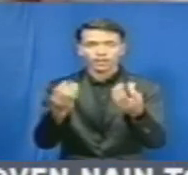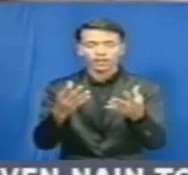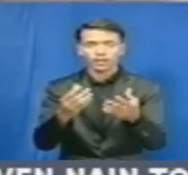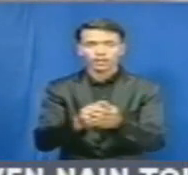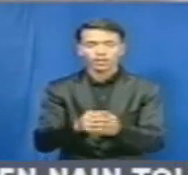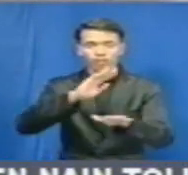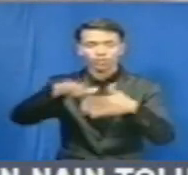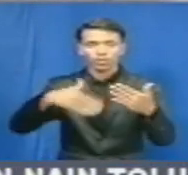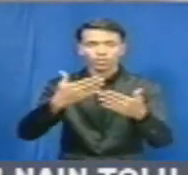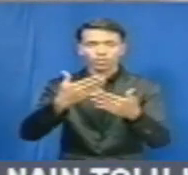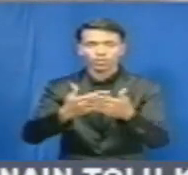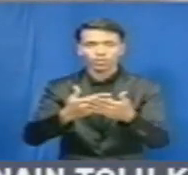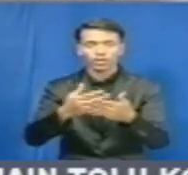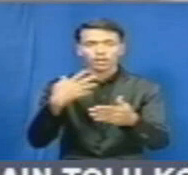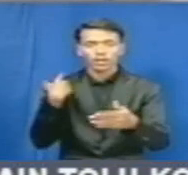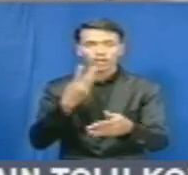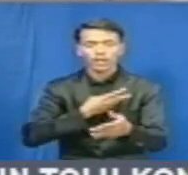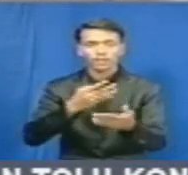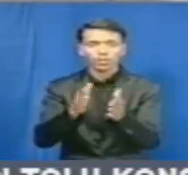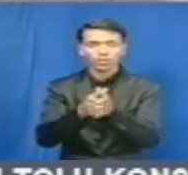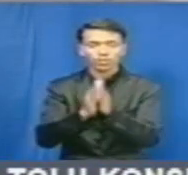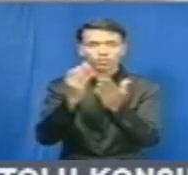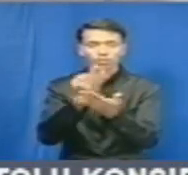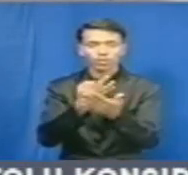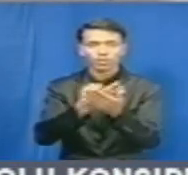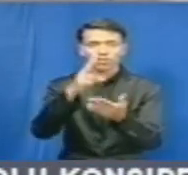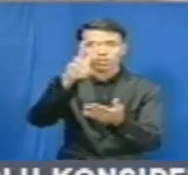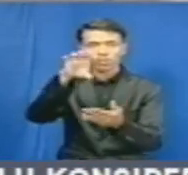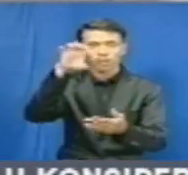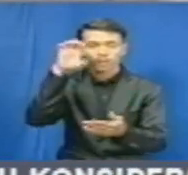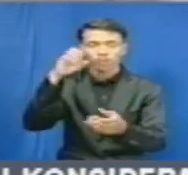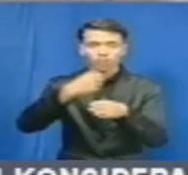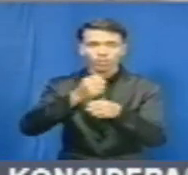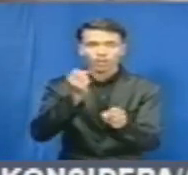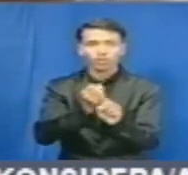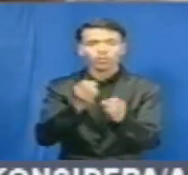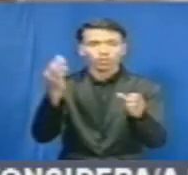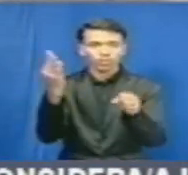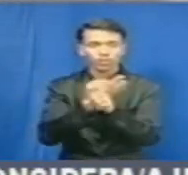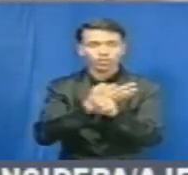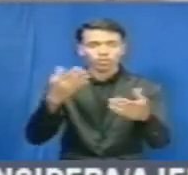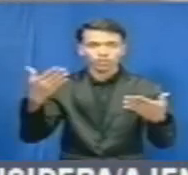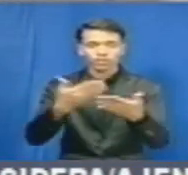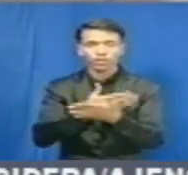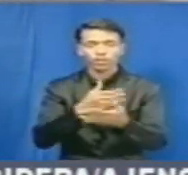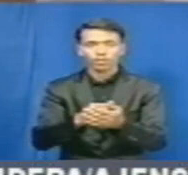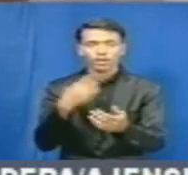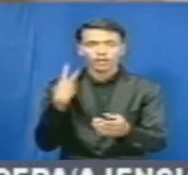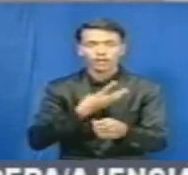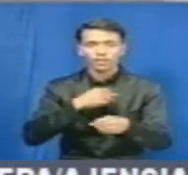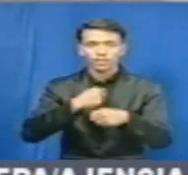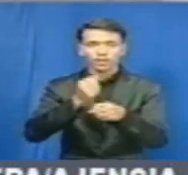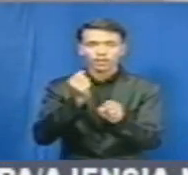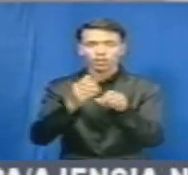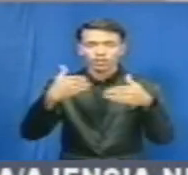mayoritas ne hotu ni ami kobansa $200 ne sira ne memang trata visto form proses trata ne memang kami halo iya